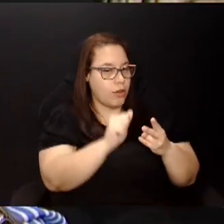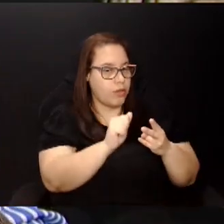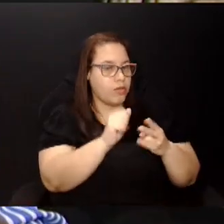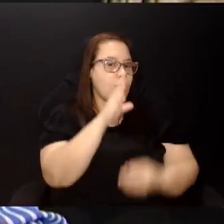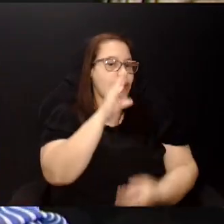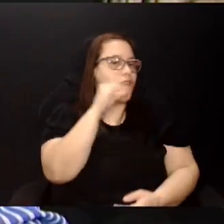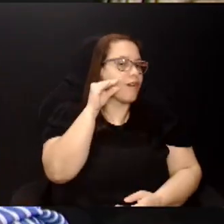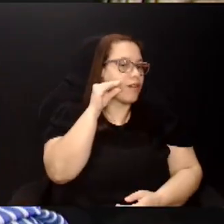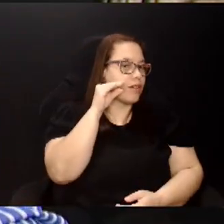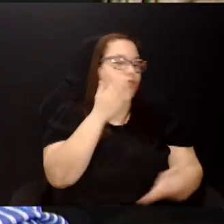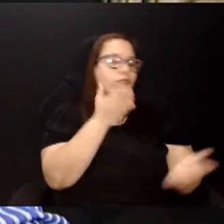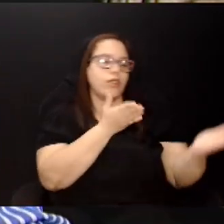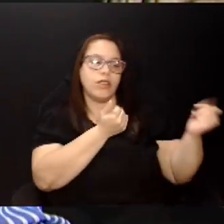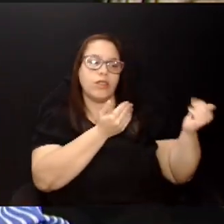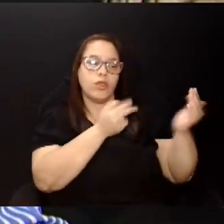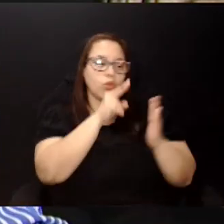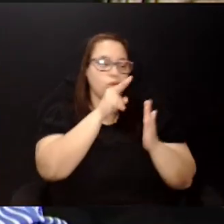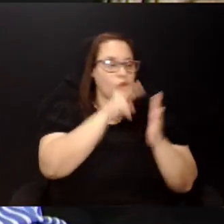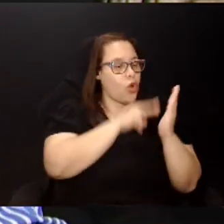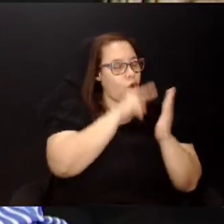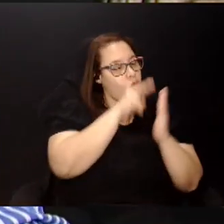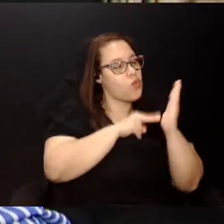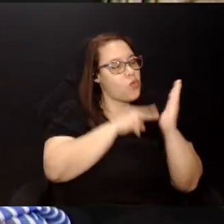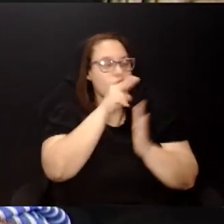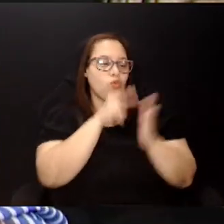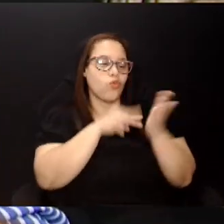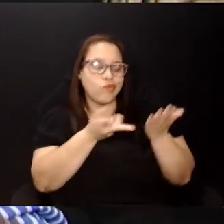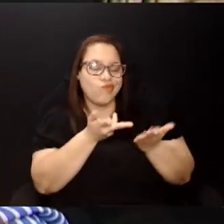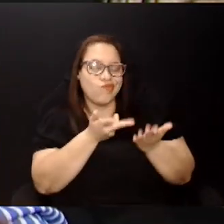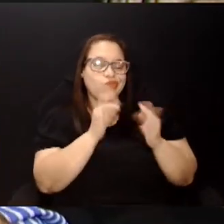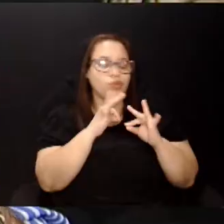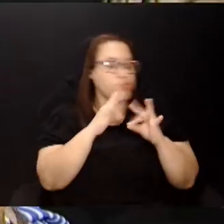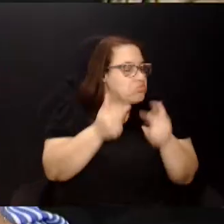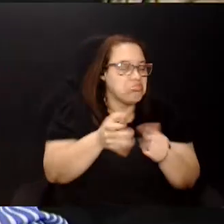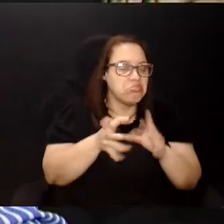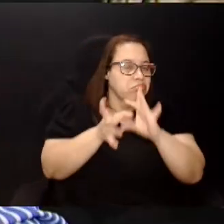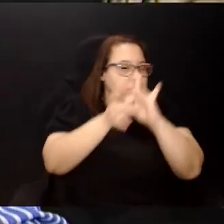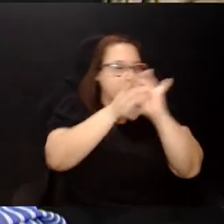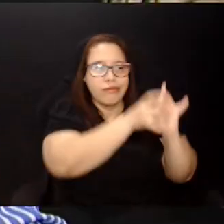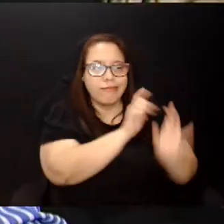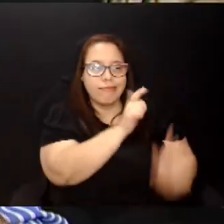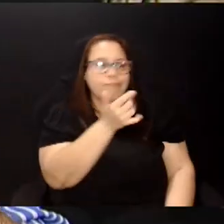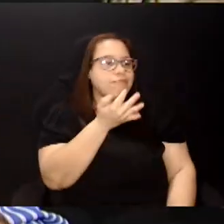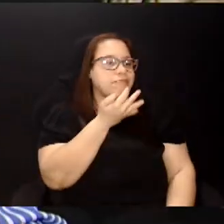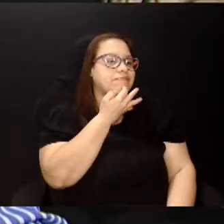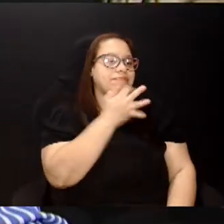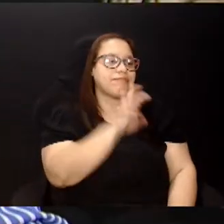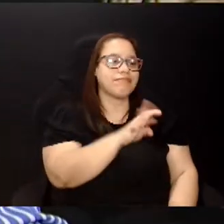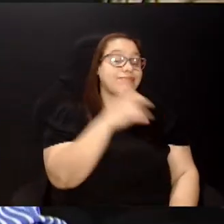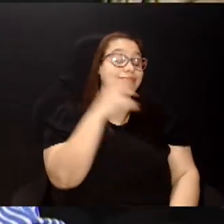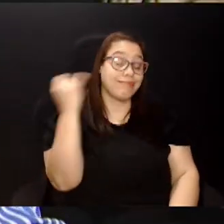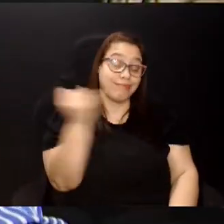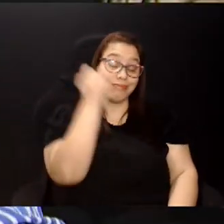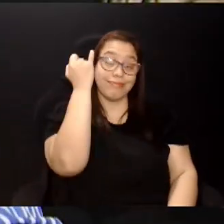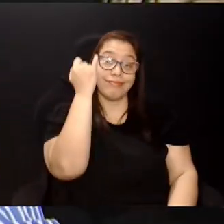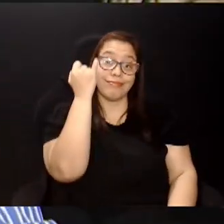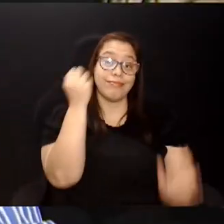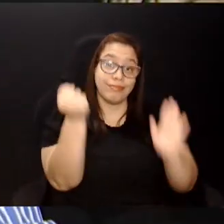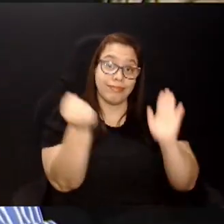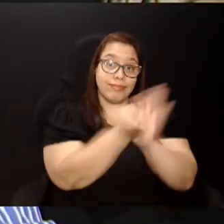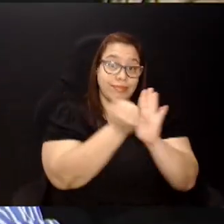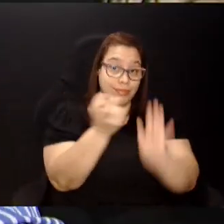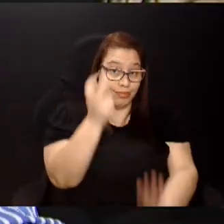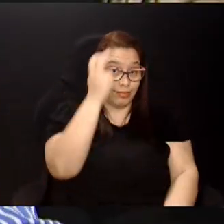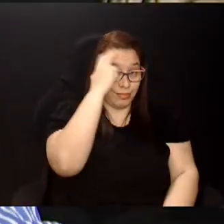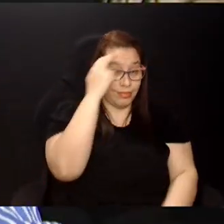adolescentes, jovens leitores e mesmo o público em geral, que ainda não conhece a importância do legado cultural do